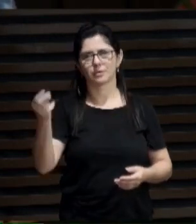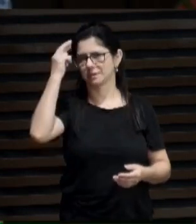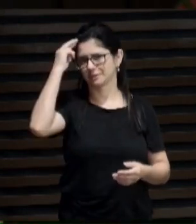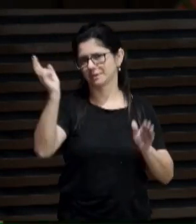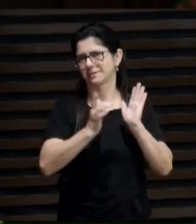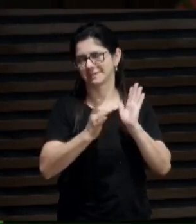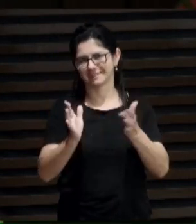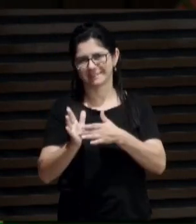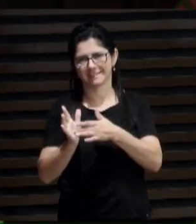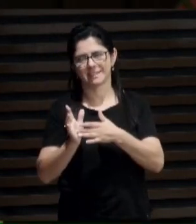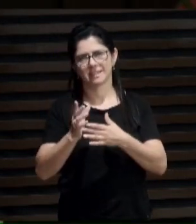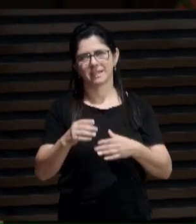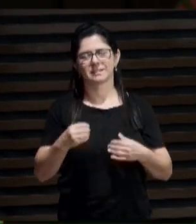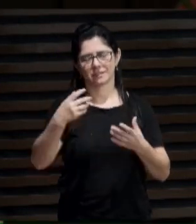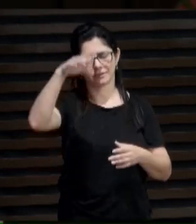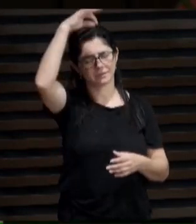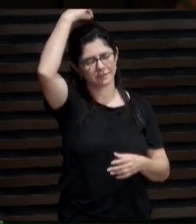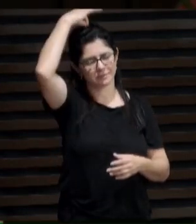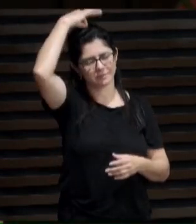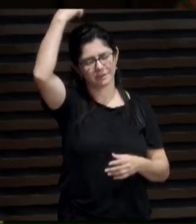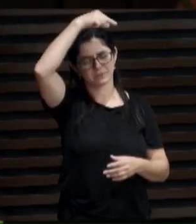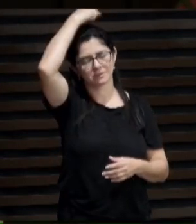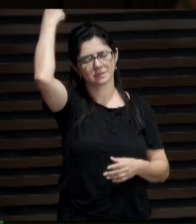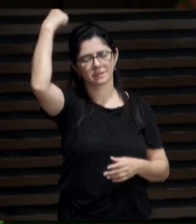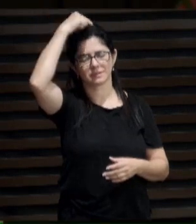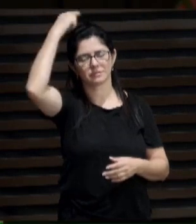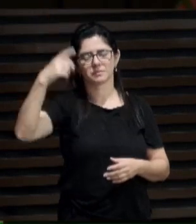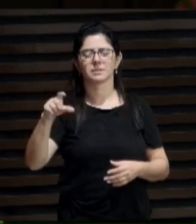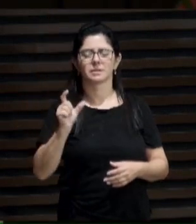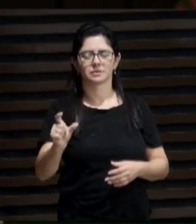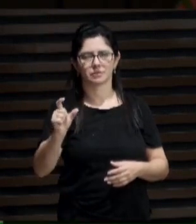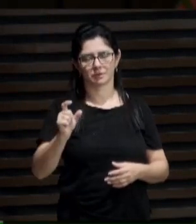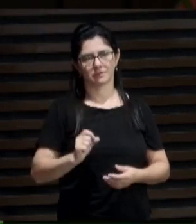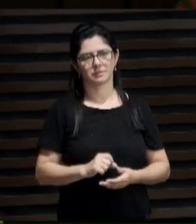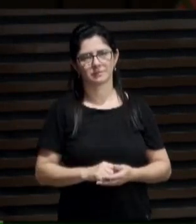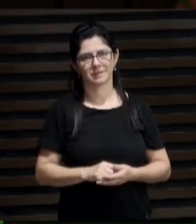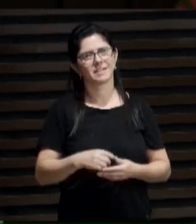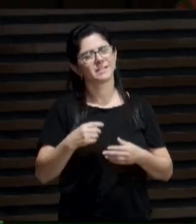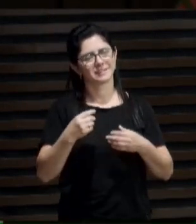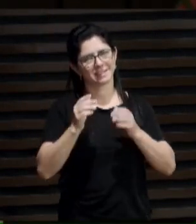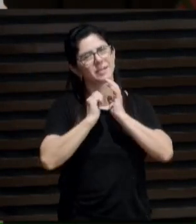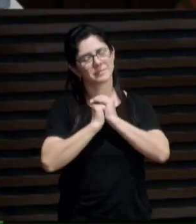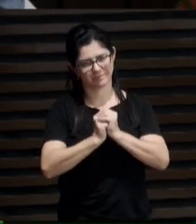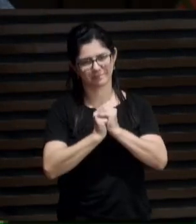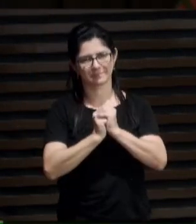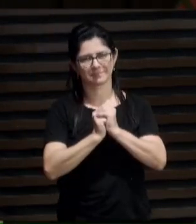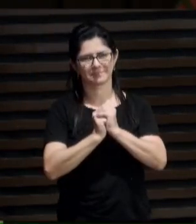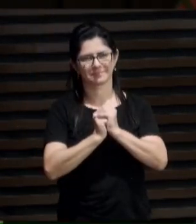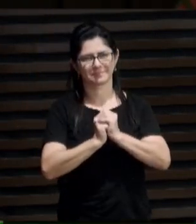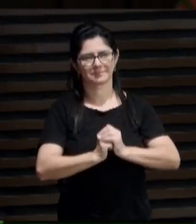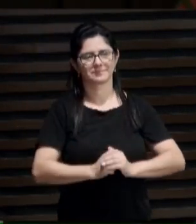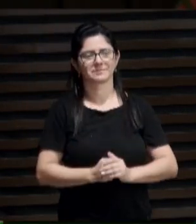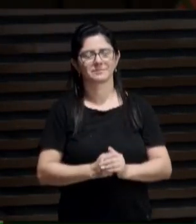dependência do Espírito Santo, que nos dê discernimento na sua palavra. Você pode dizer amém? Amém. Então você